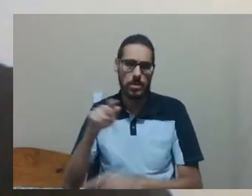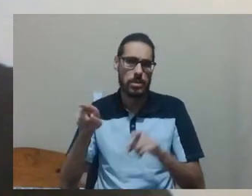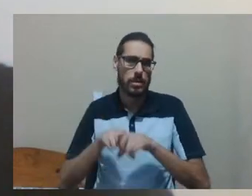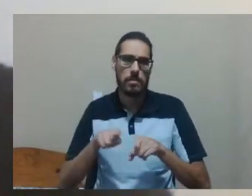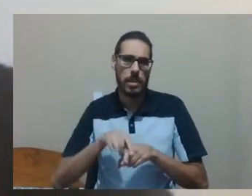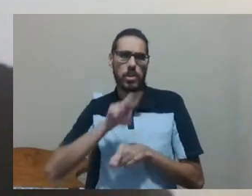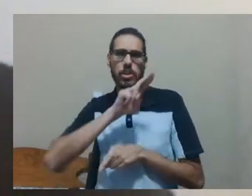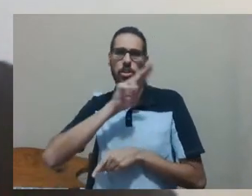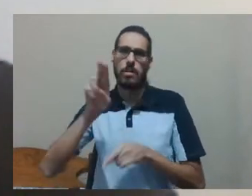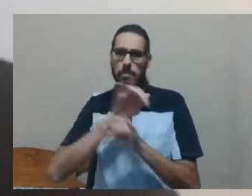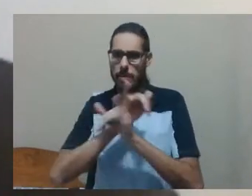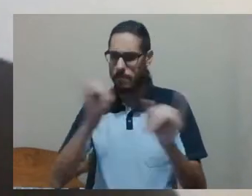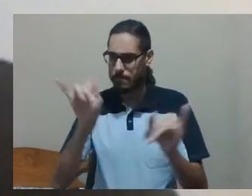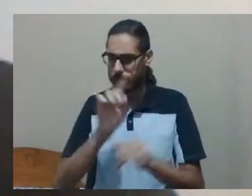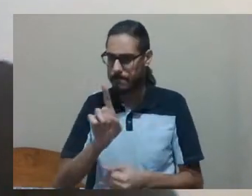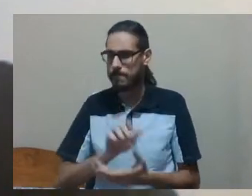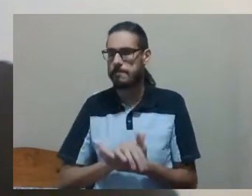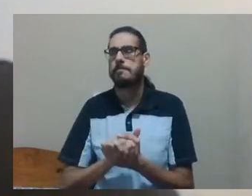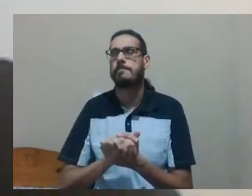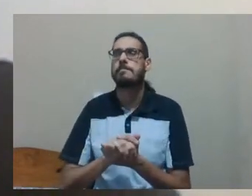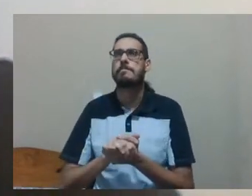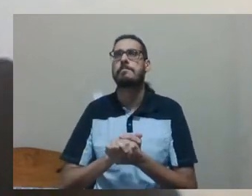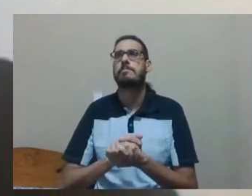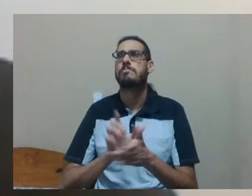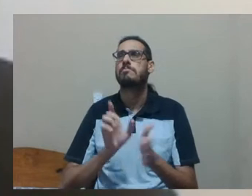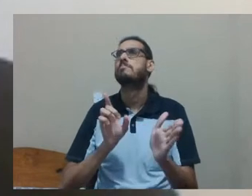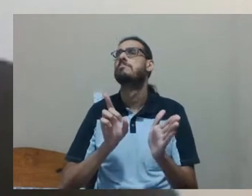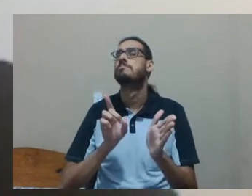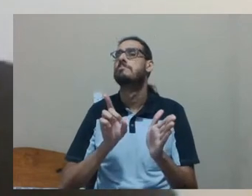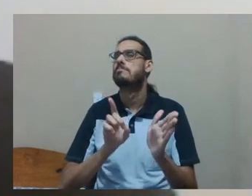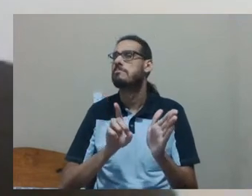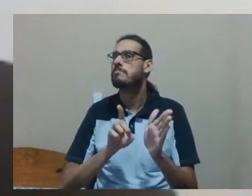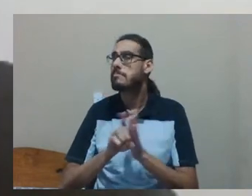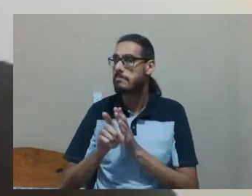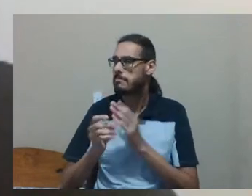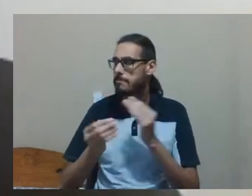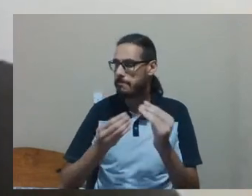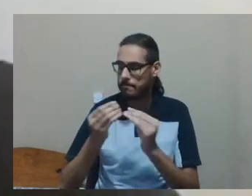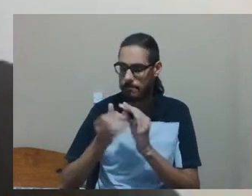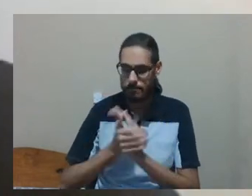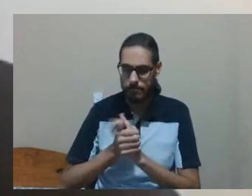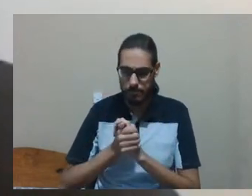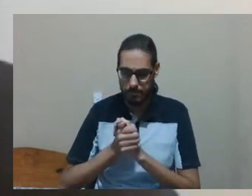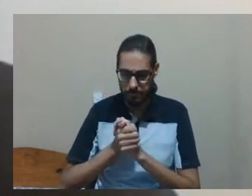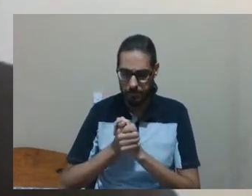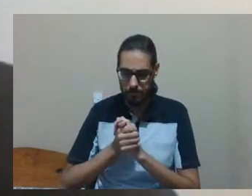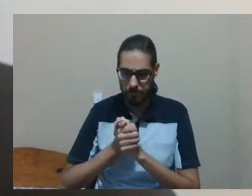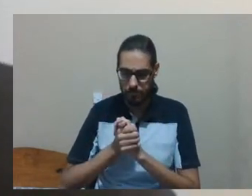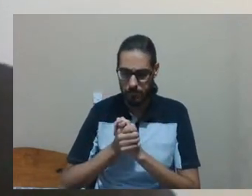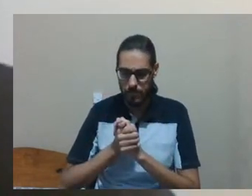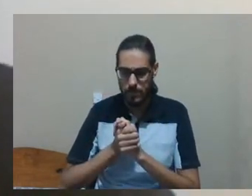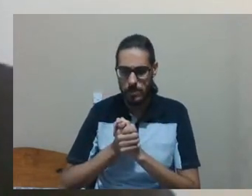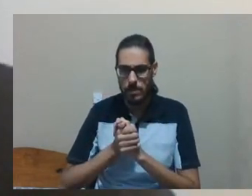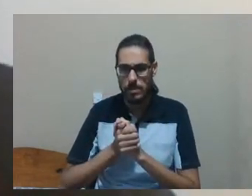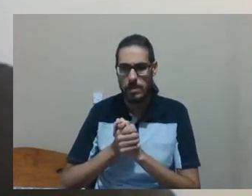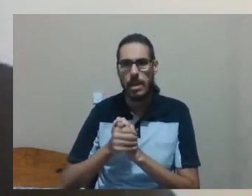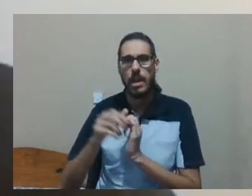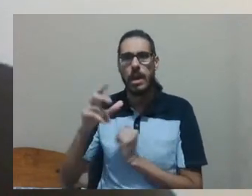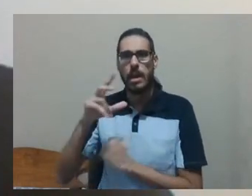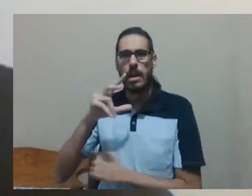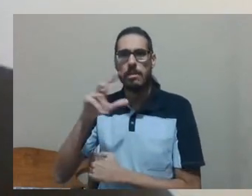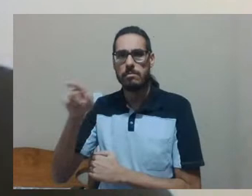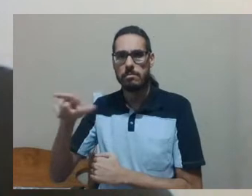fosse revelada. A pergunta que foi formulada é a seguinte: como buscar recursos na iniciativa privada